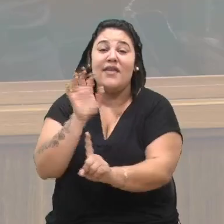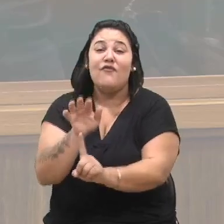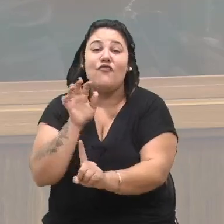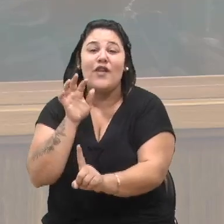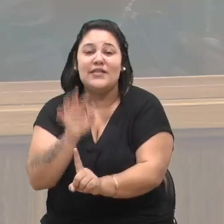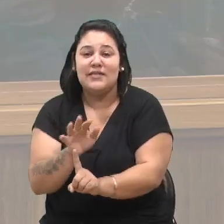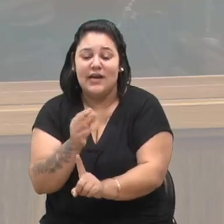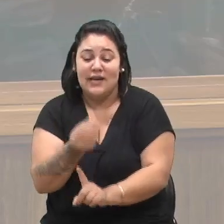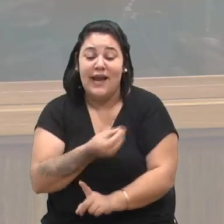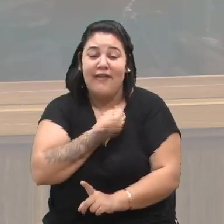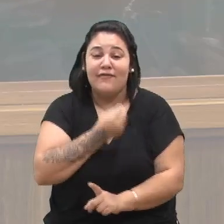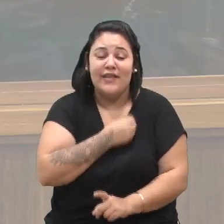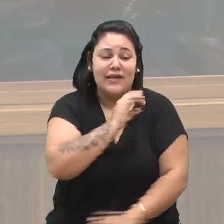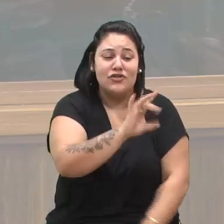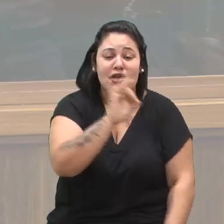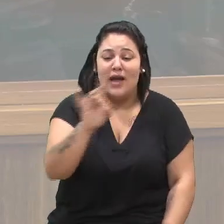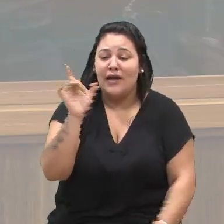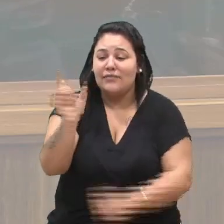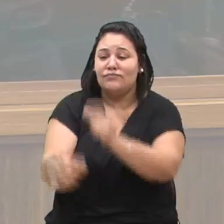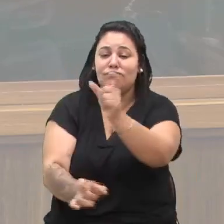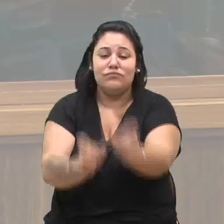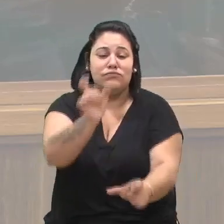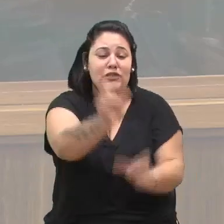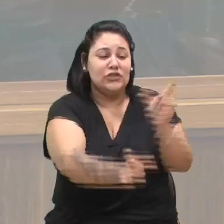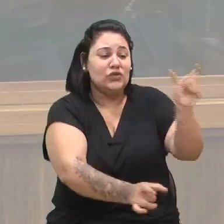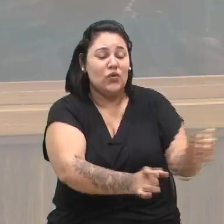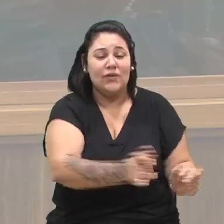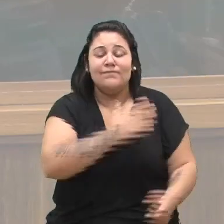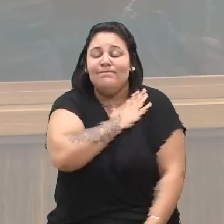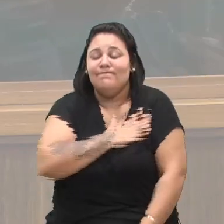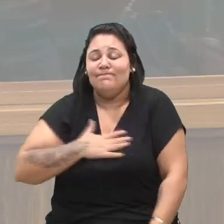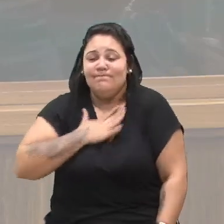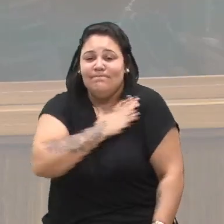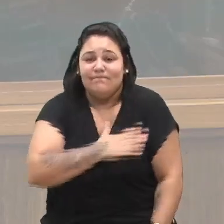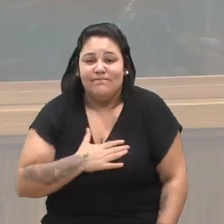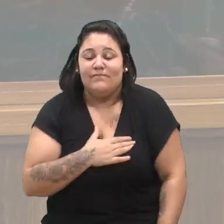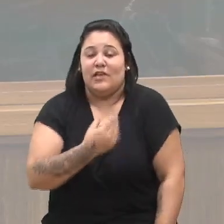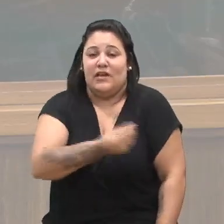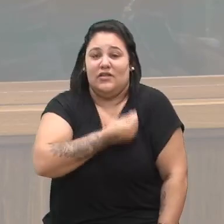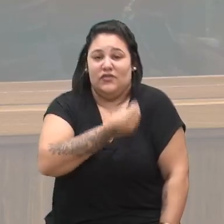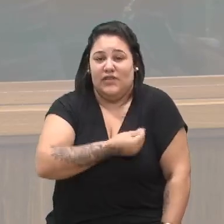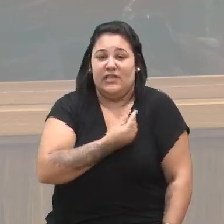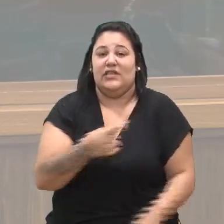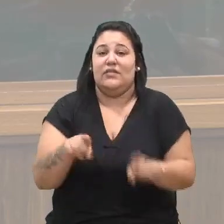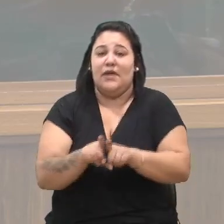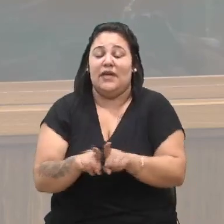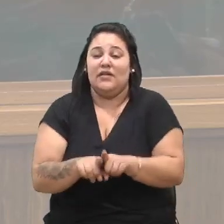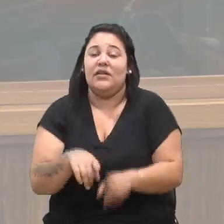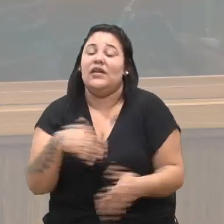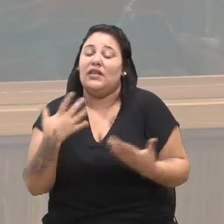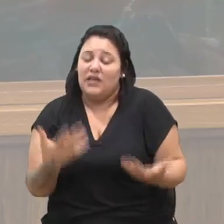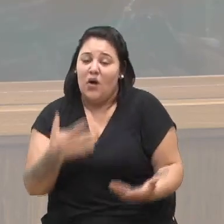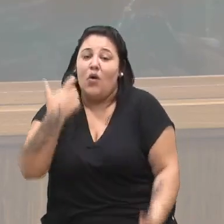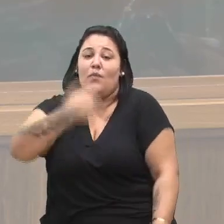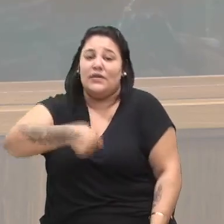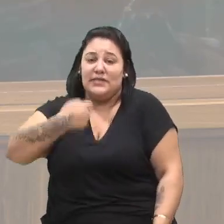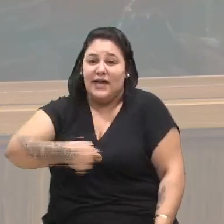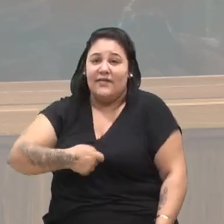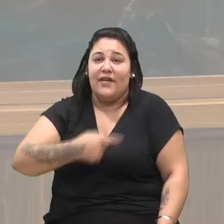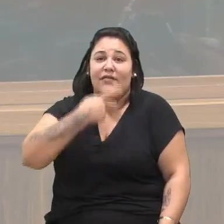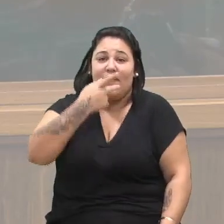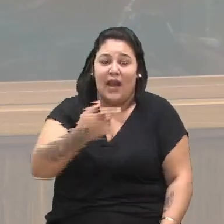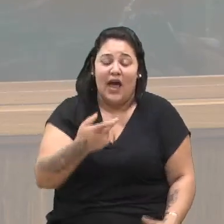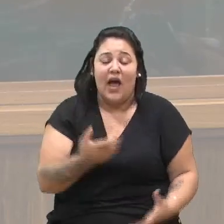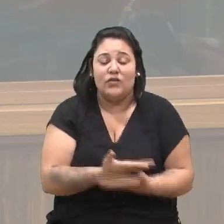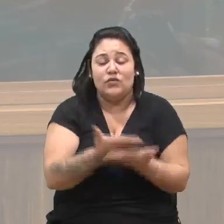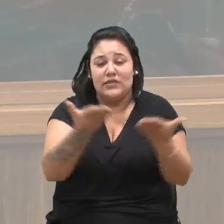na vida dessas pessoas, no bem viver dessas pessoas. Então, eu não poderia deixar de vir aqui no